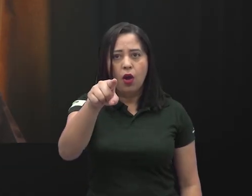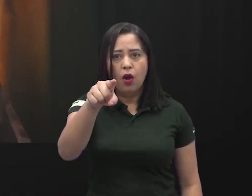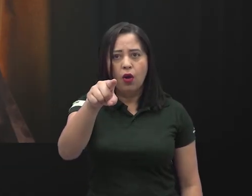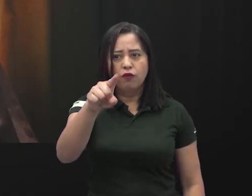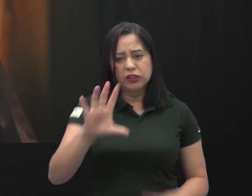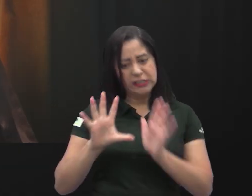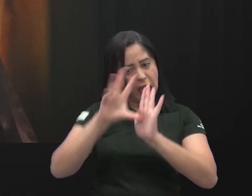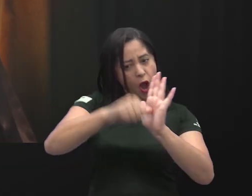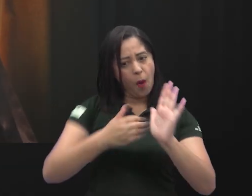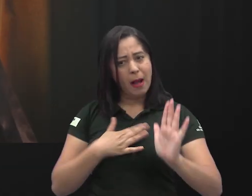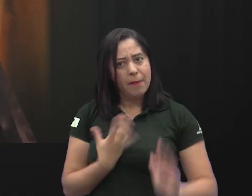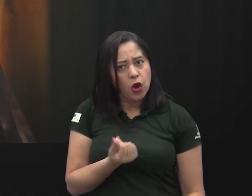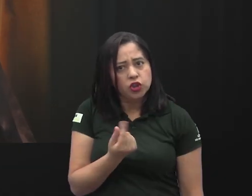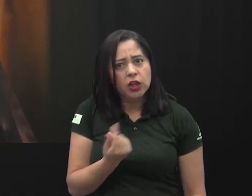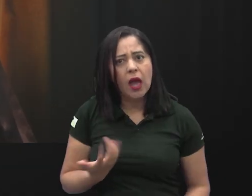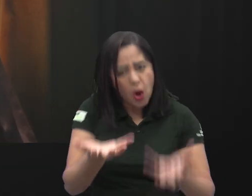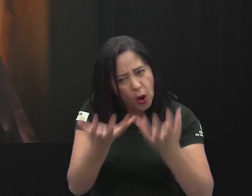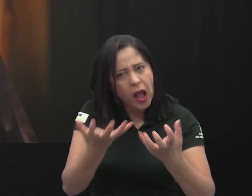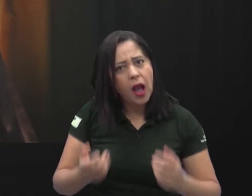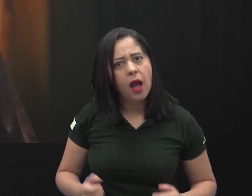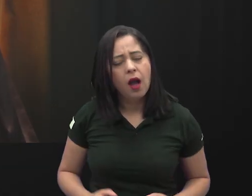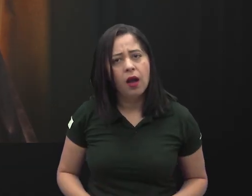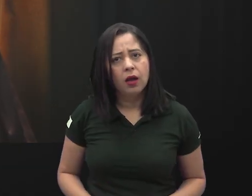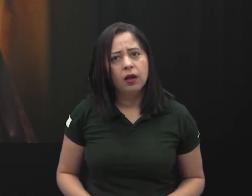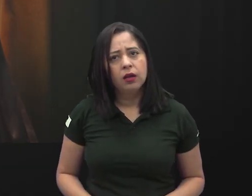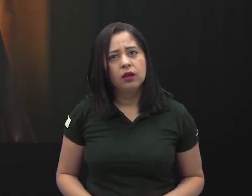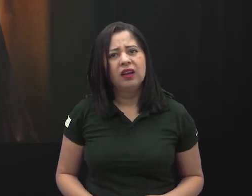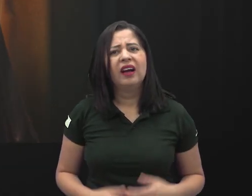Você trouxe alguém aqui para me roubar?